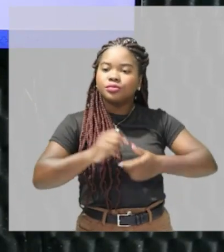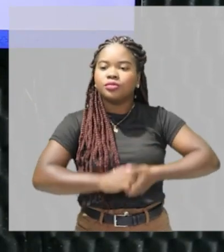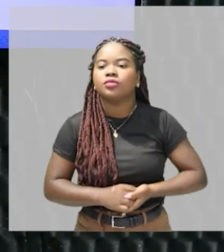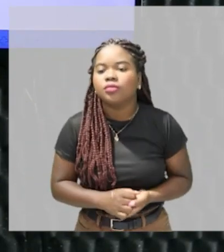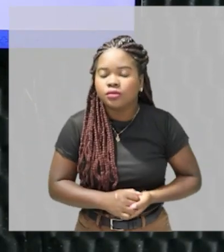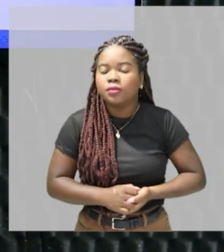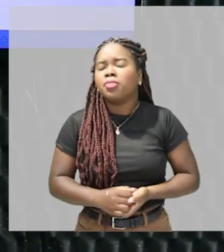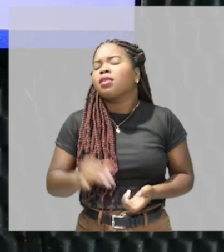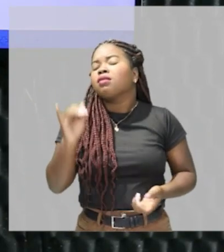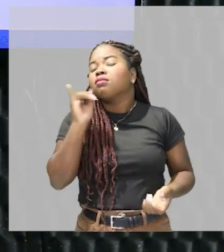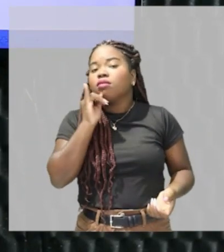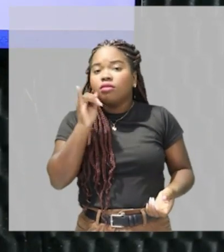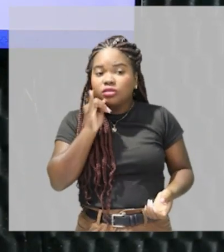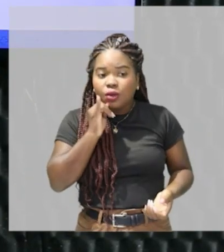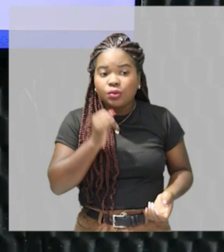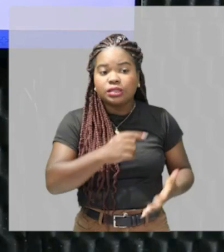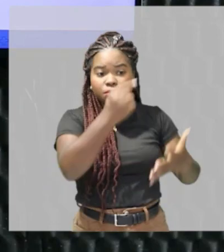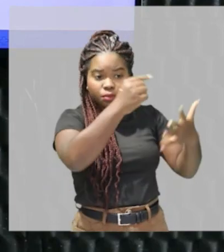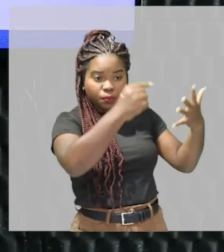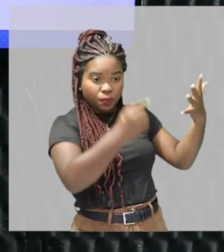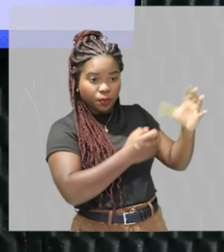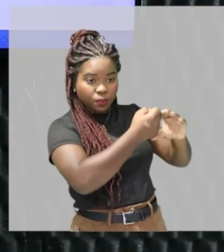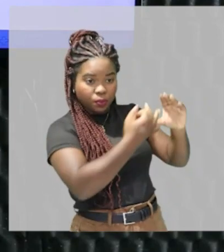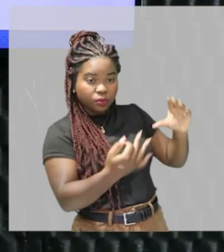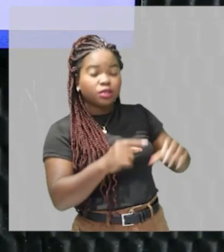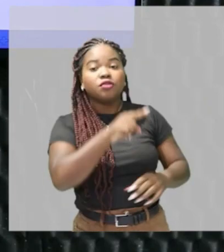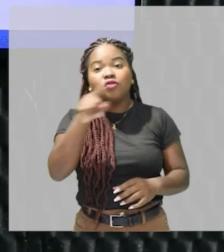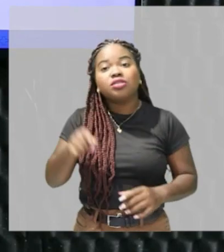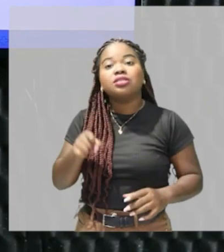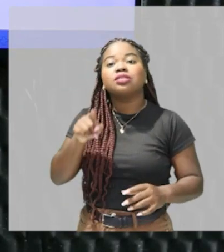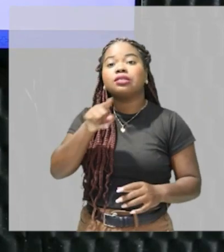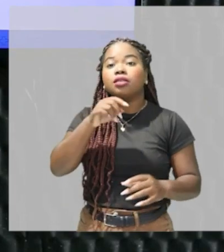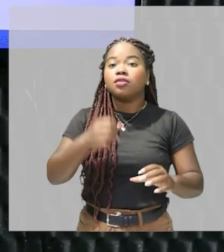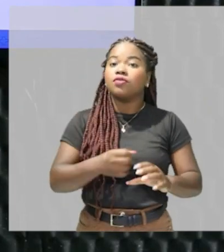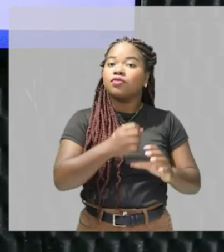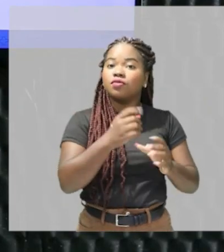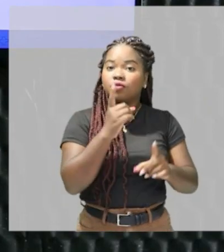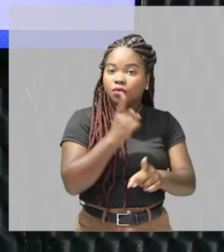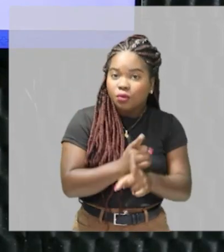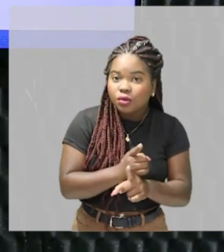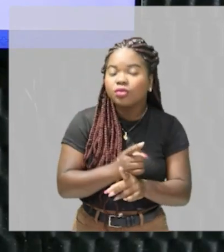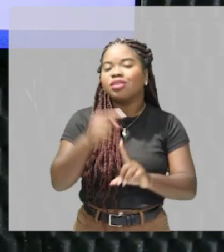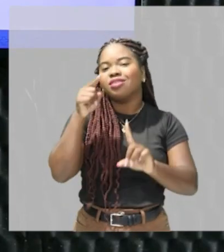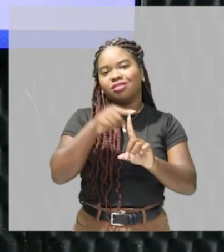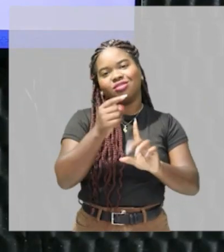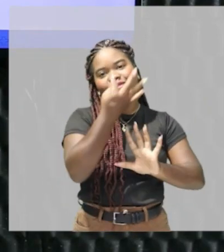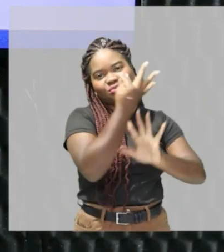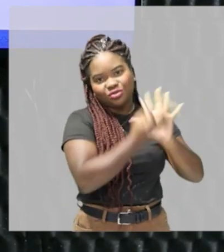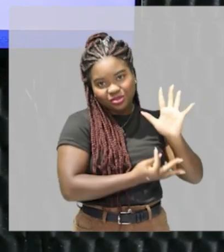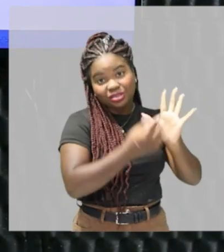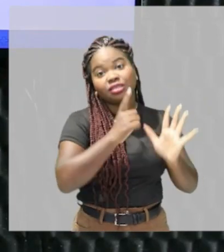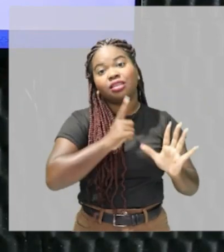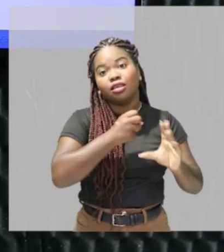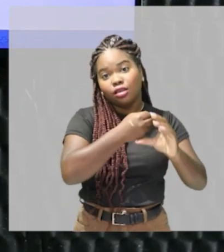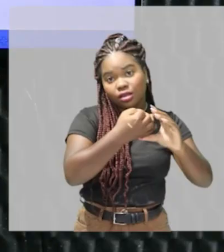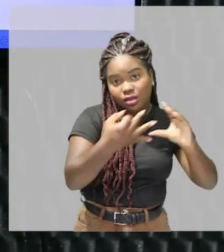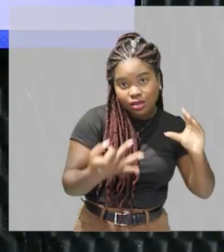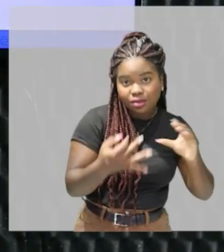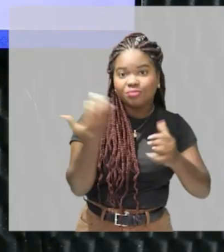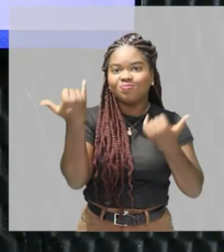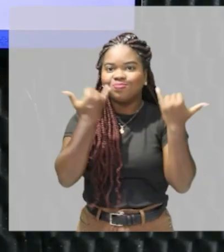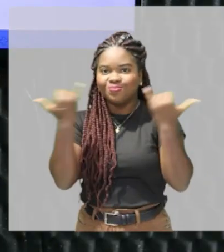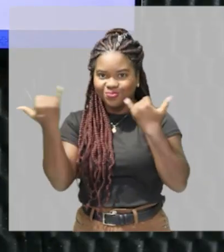são exemplos que vocês vão encontrar nesse tipo de texto, nos textos que trazem como característica